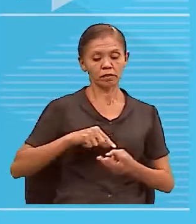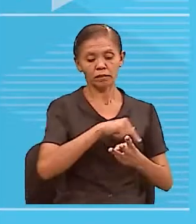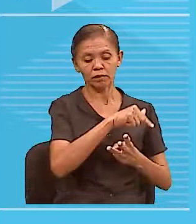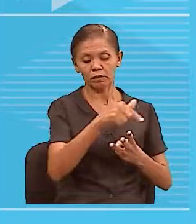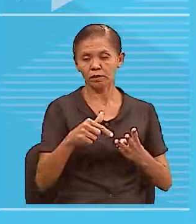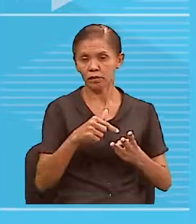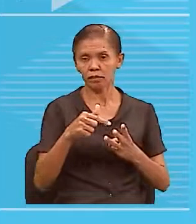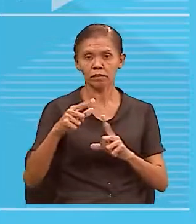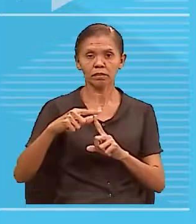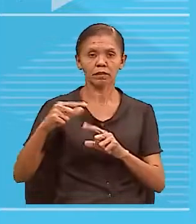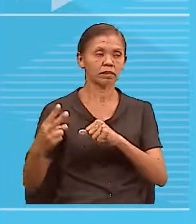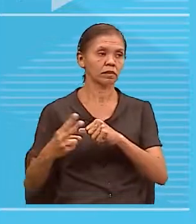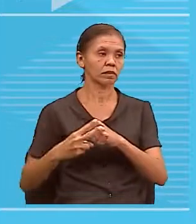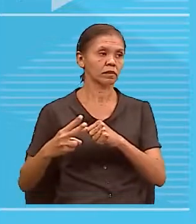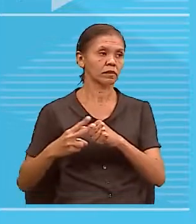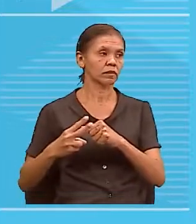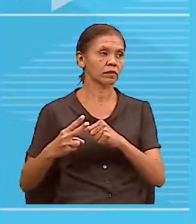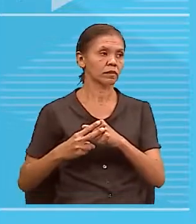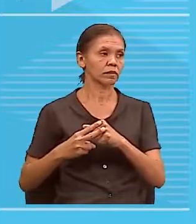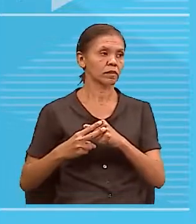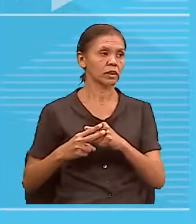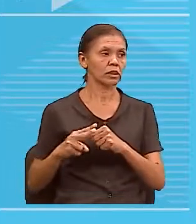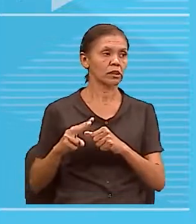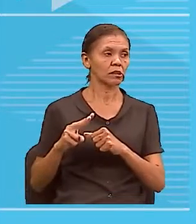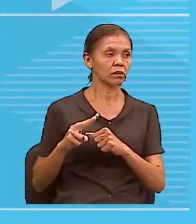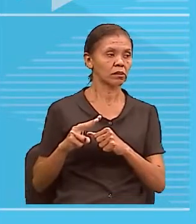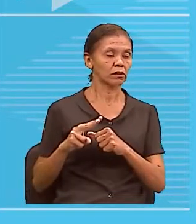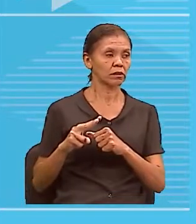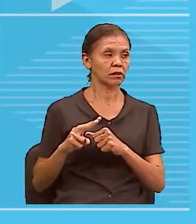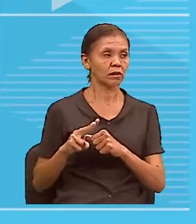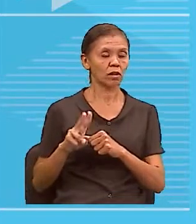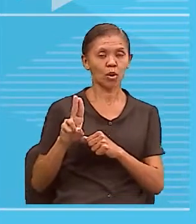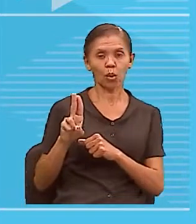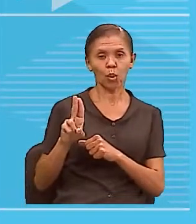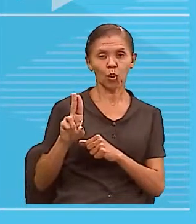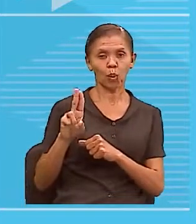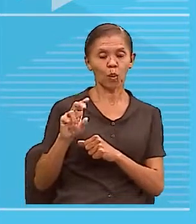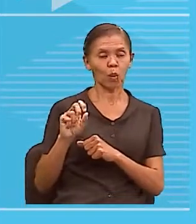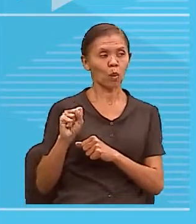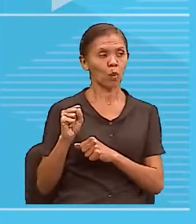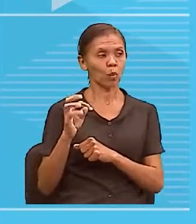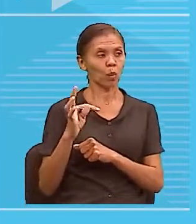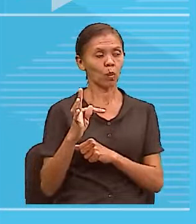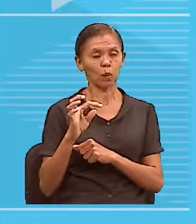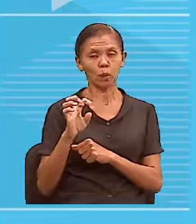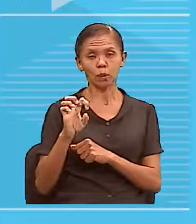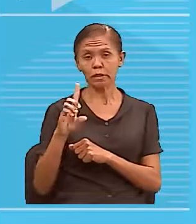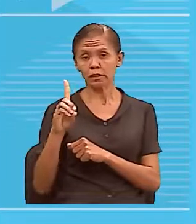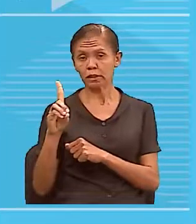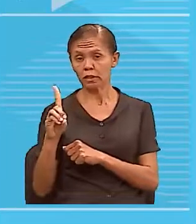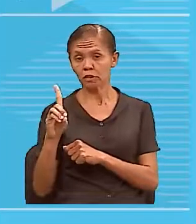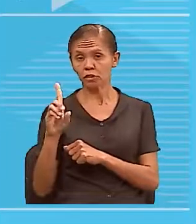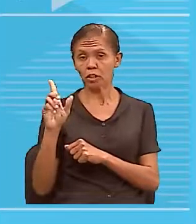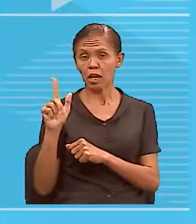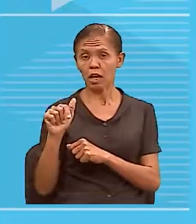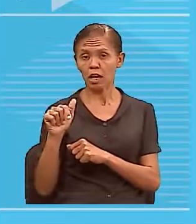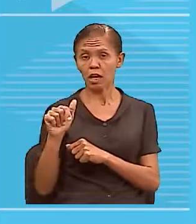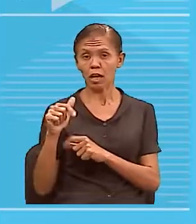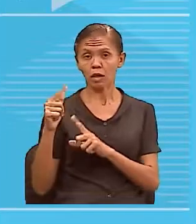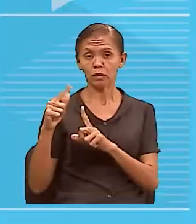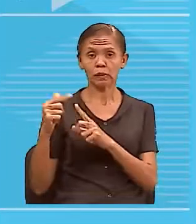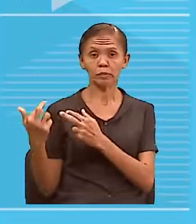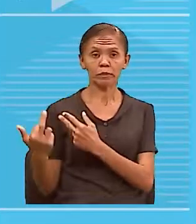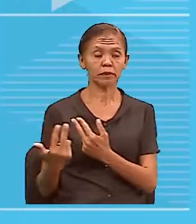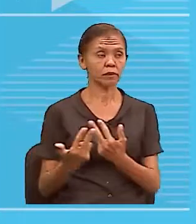significa dizer que para úlcera a forma do verbo é igual afirmativo e negativo se fosse negativo bastava colocar um não